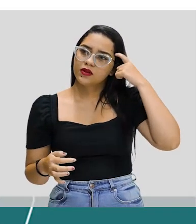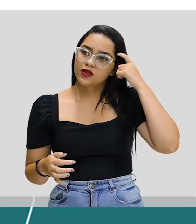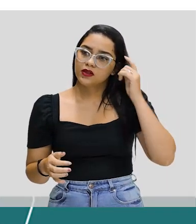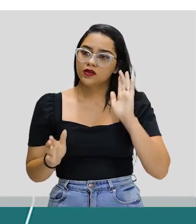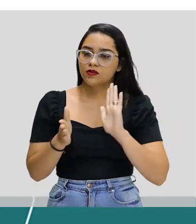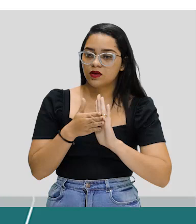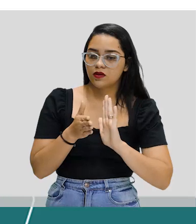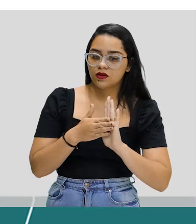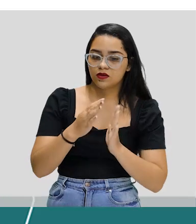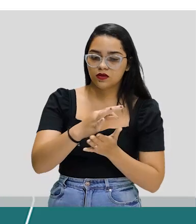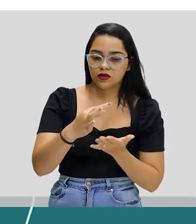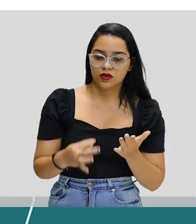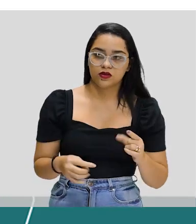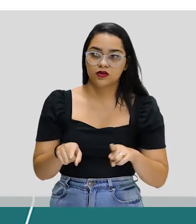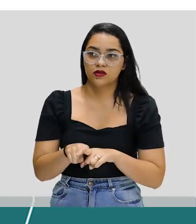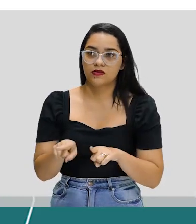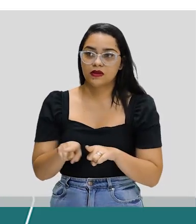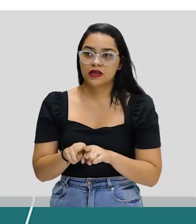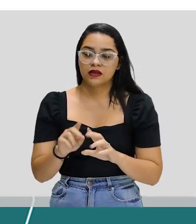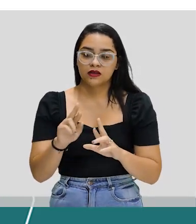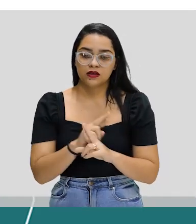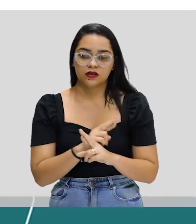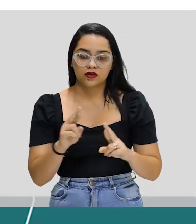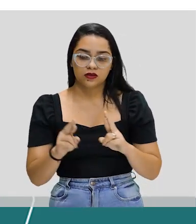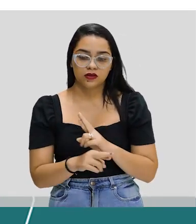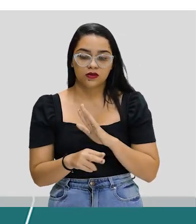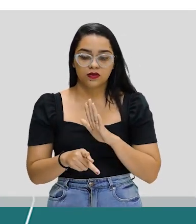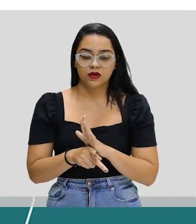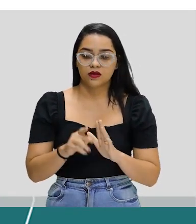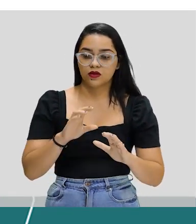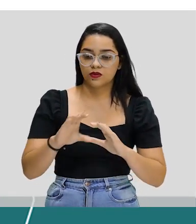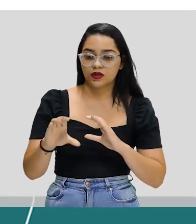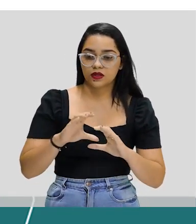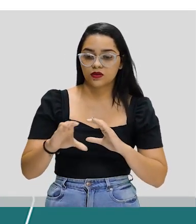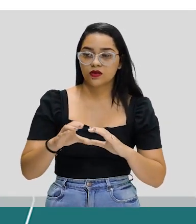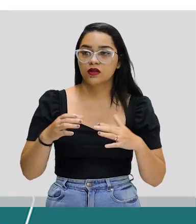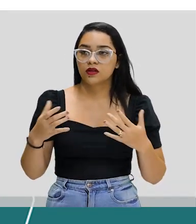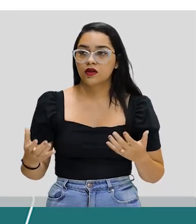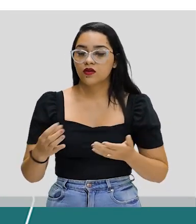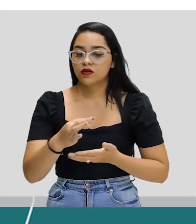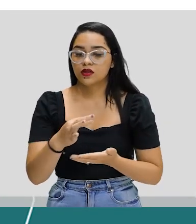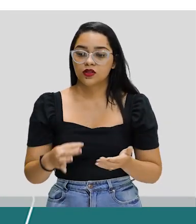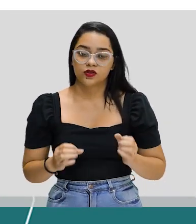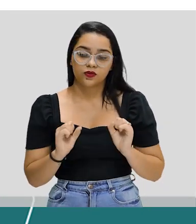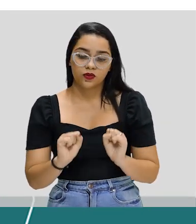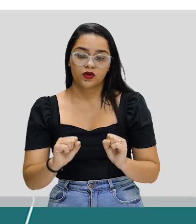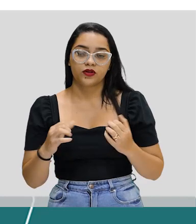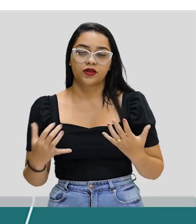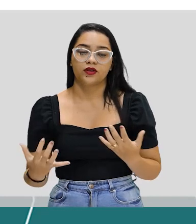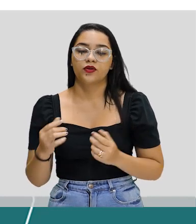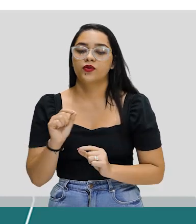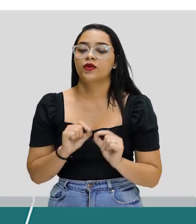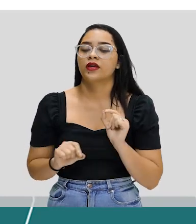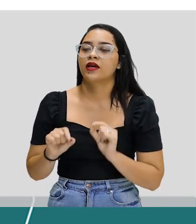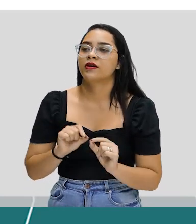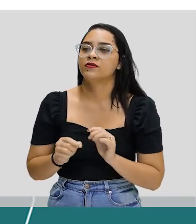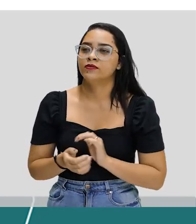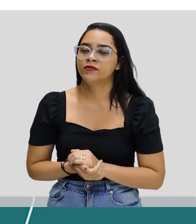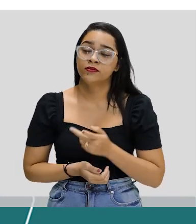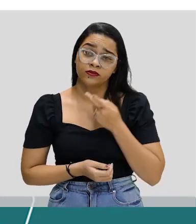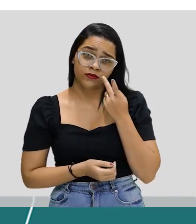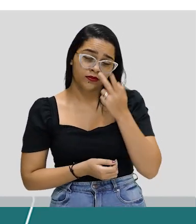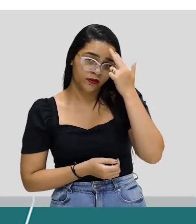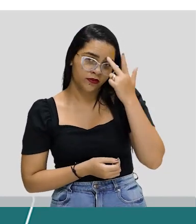do texto, ele também se associa à intenção do comunicador. Então, o texto pode tell a story, ele pode contar